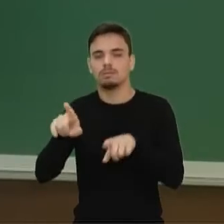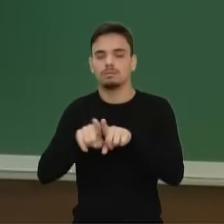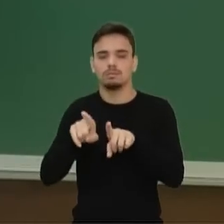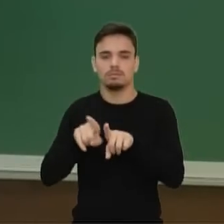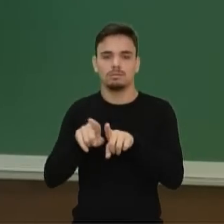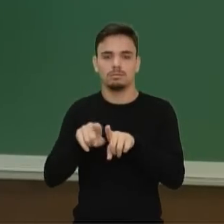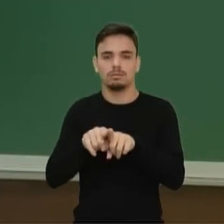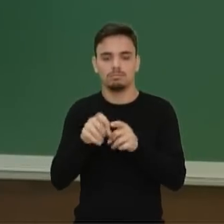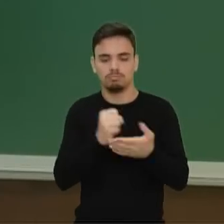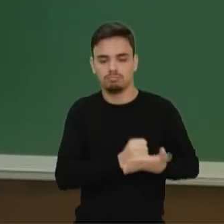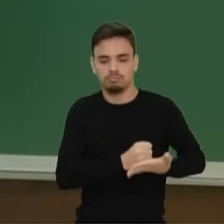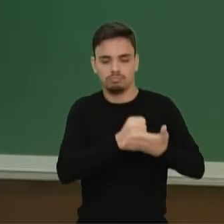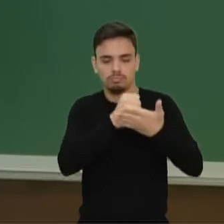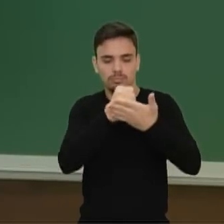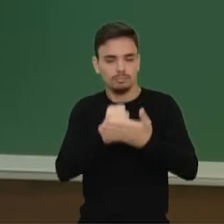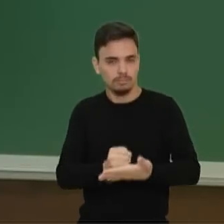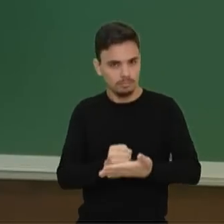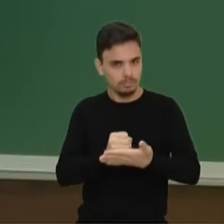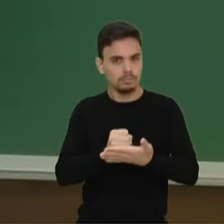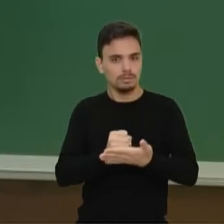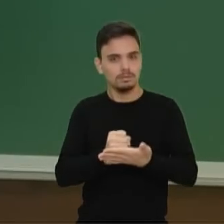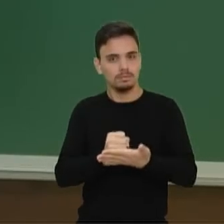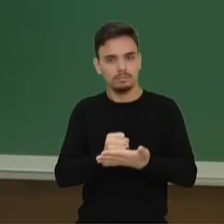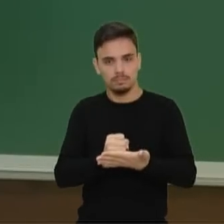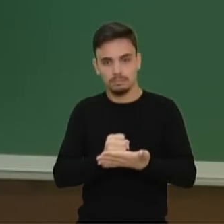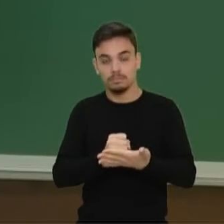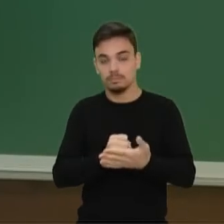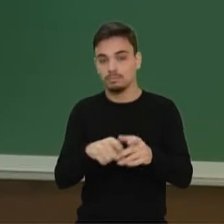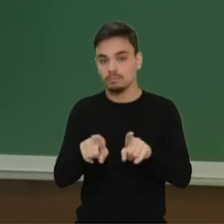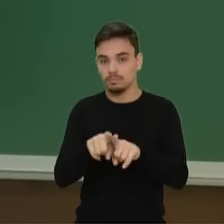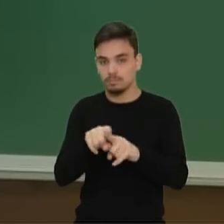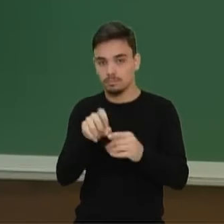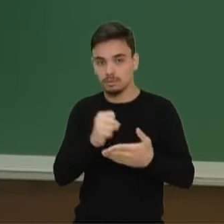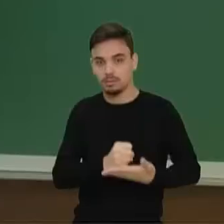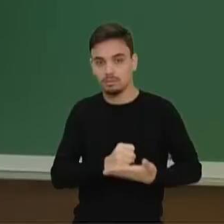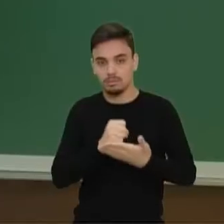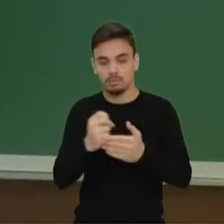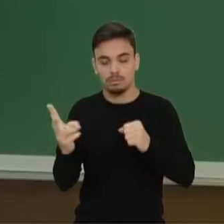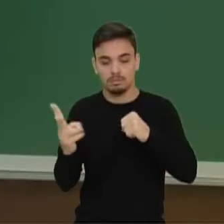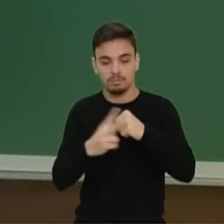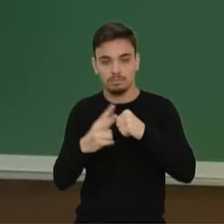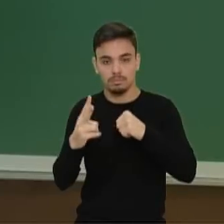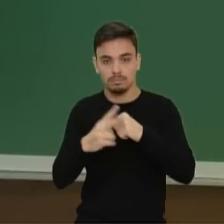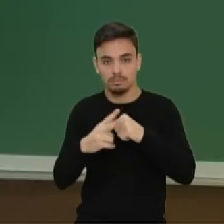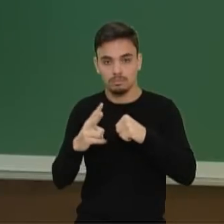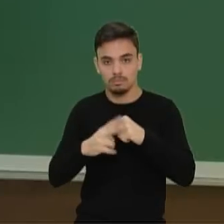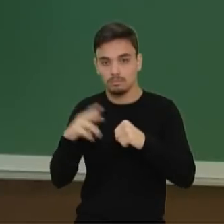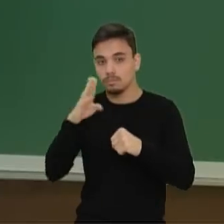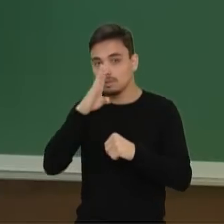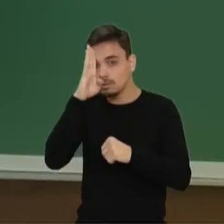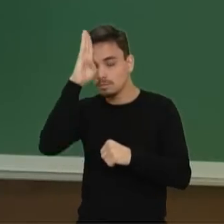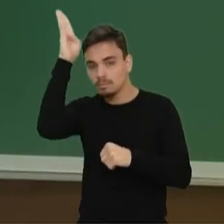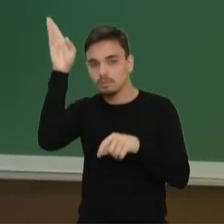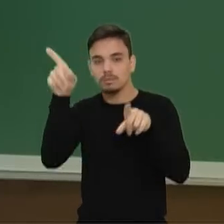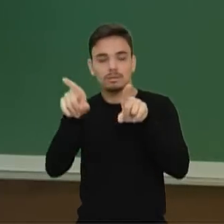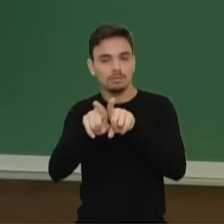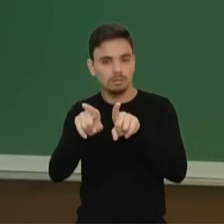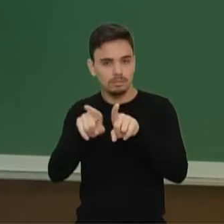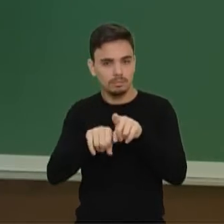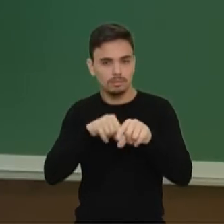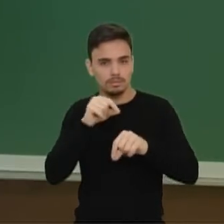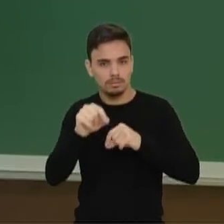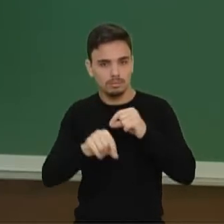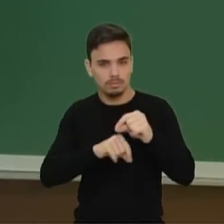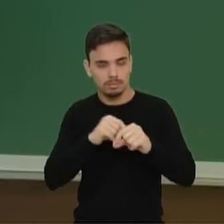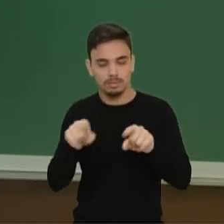o auxiliar, ok? O verbo no particípio e, é claro,